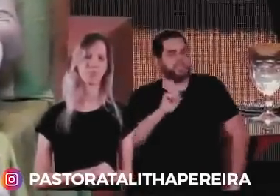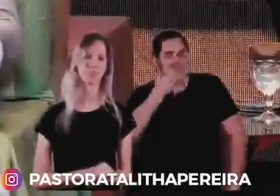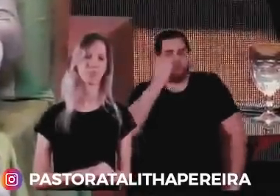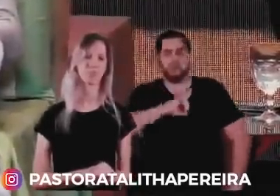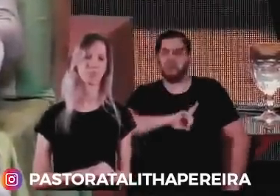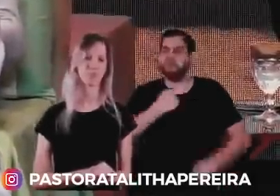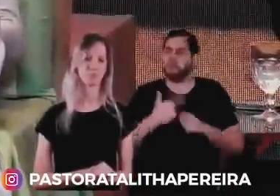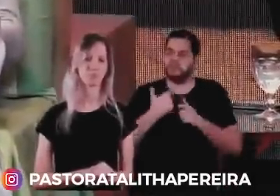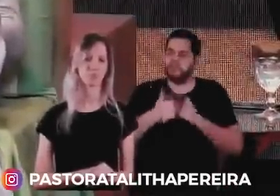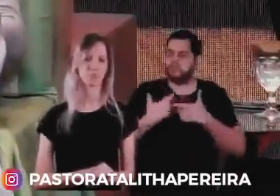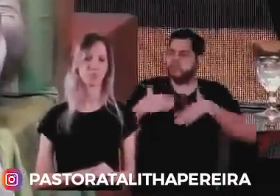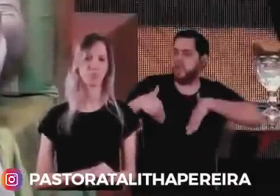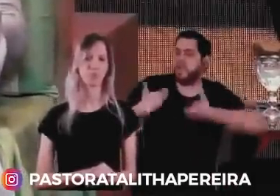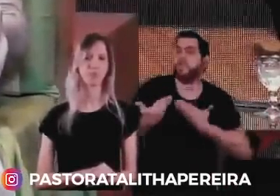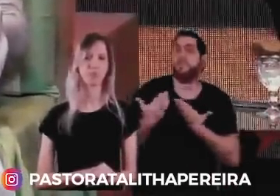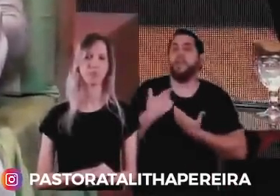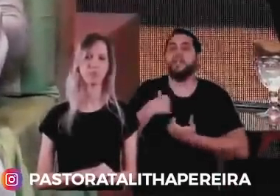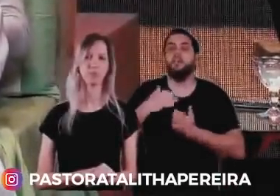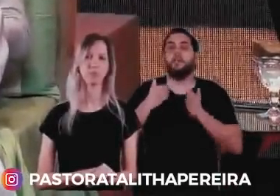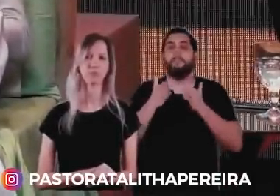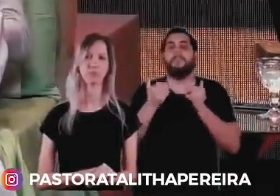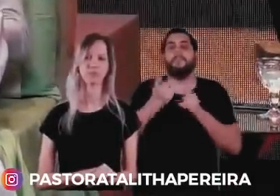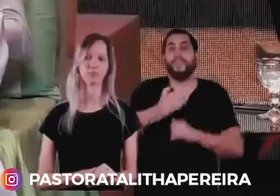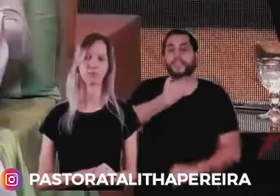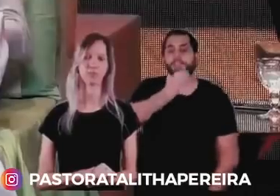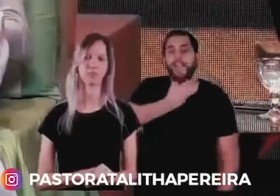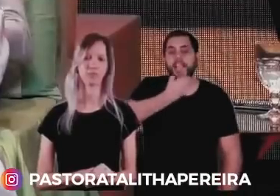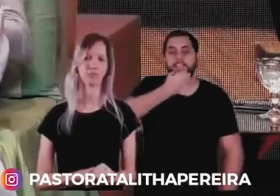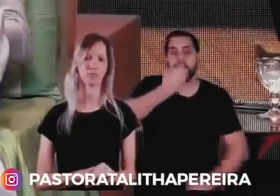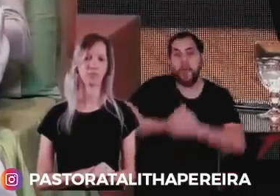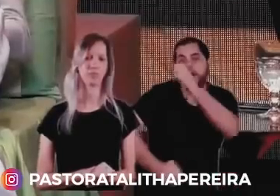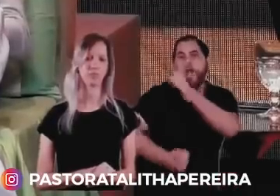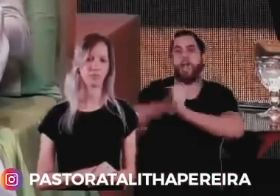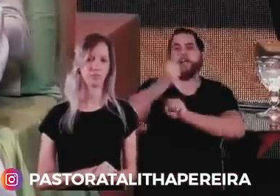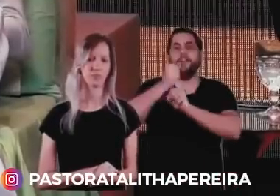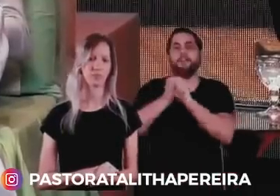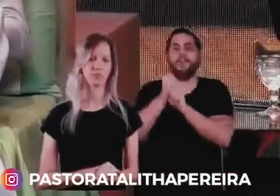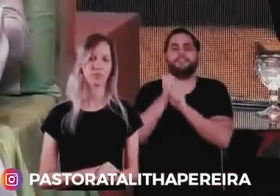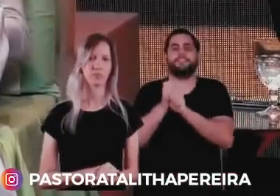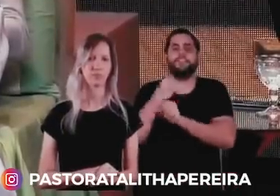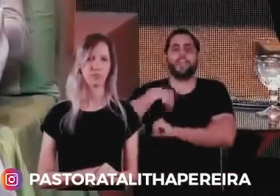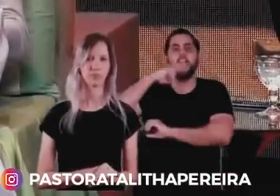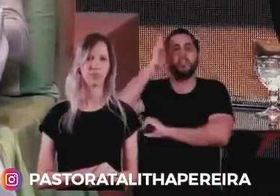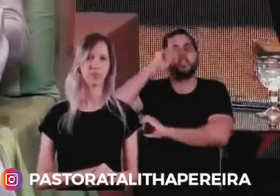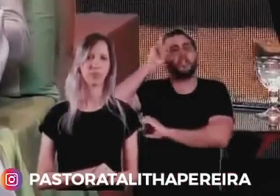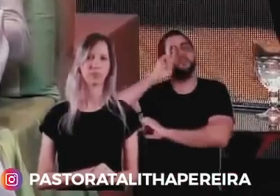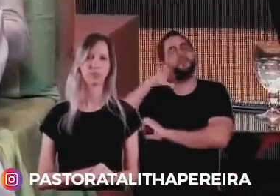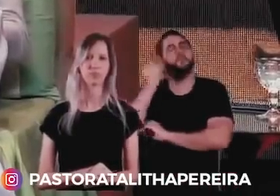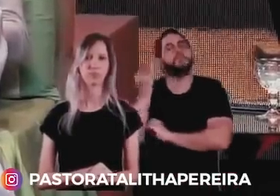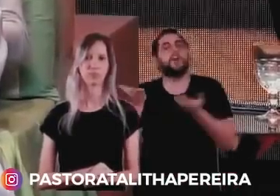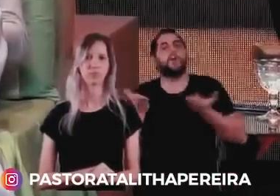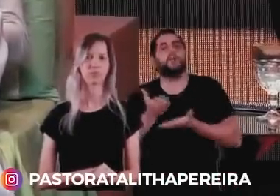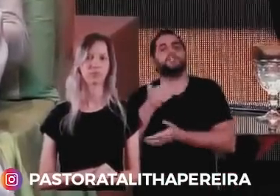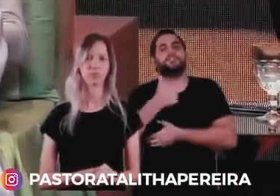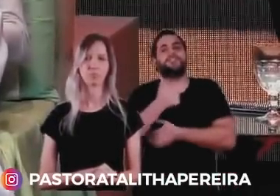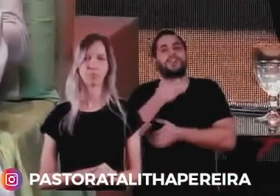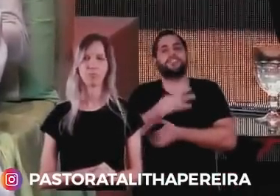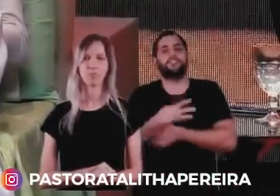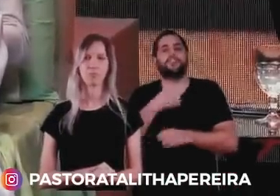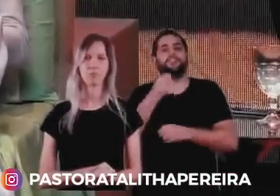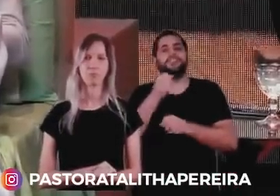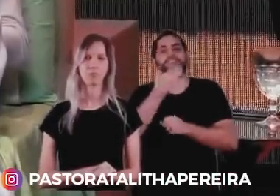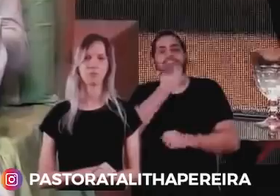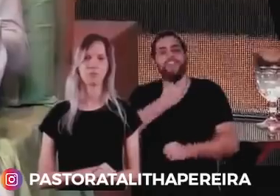dia eu pedi, em dezembro, pastor, do ano passado, eu me lembro como se fosse hoje, 14 de dezembro do